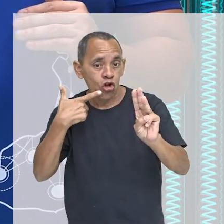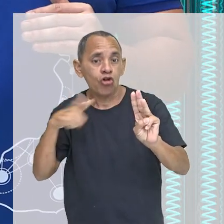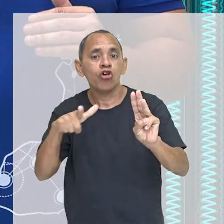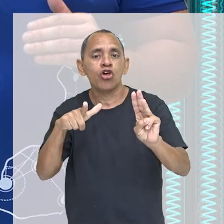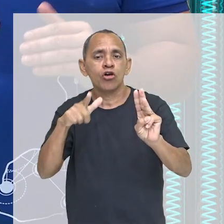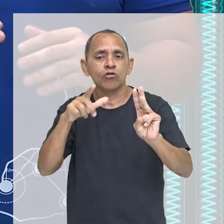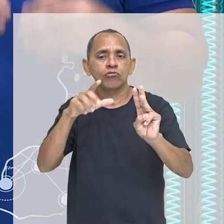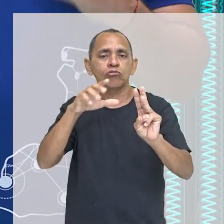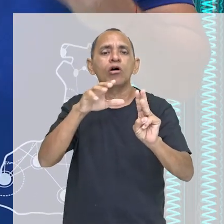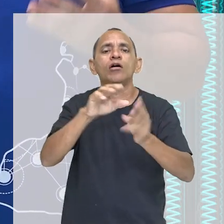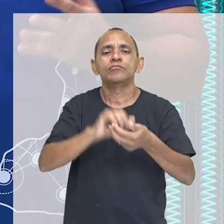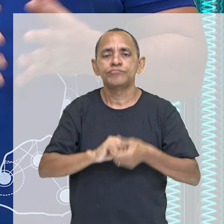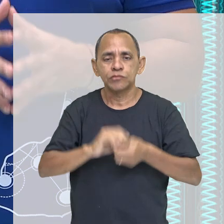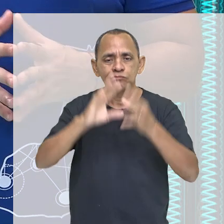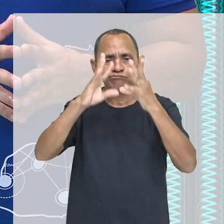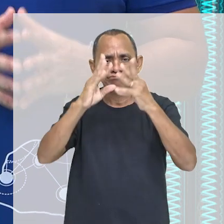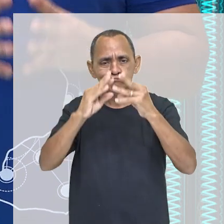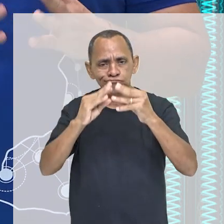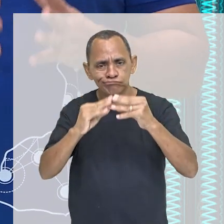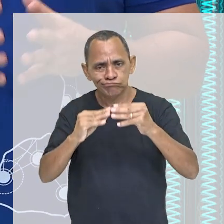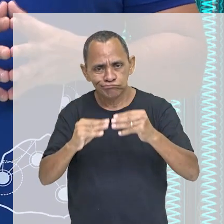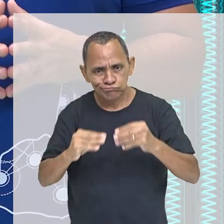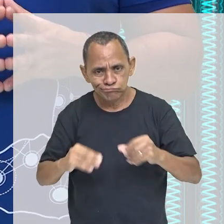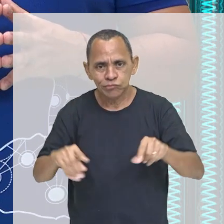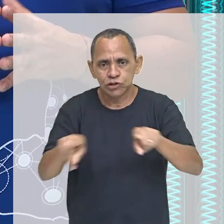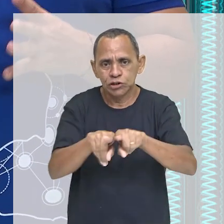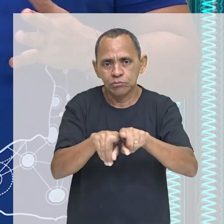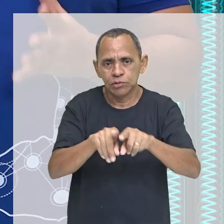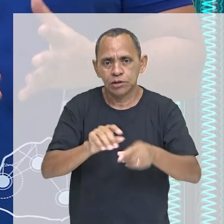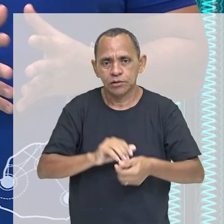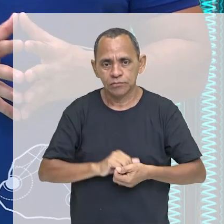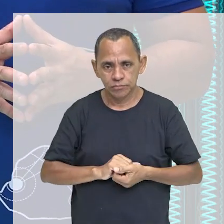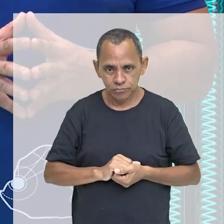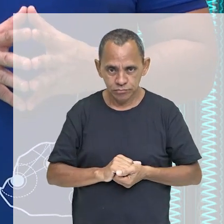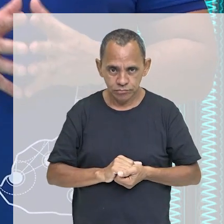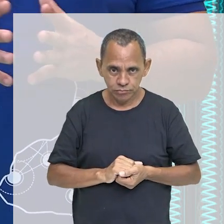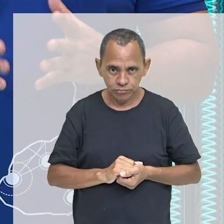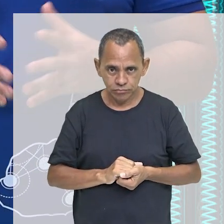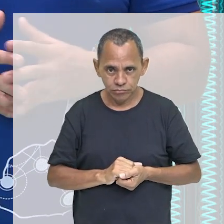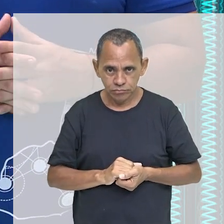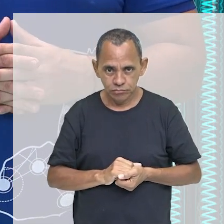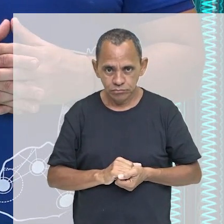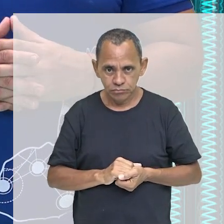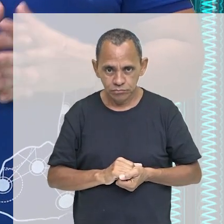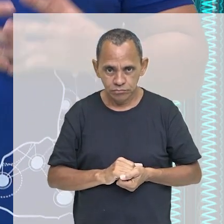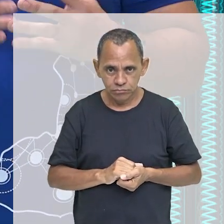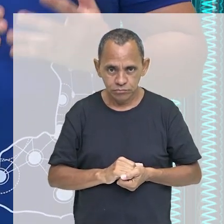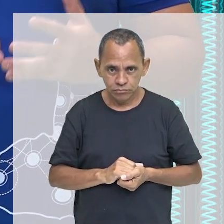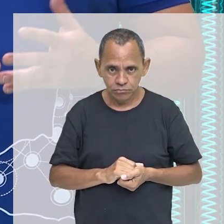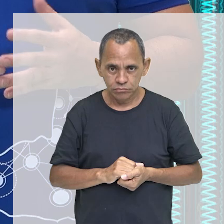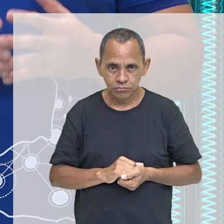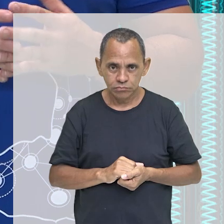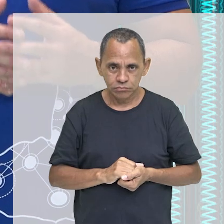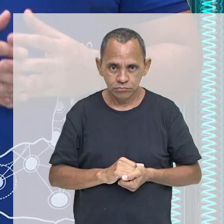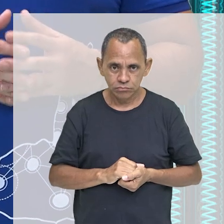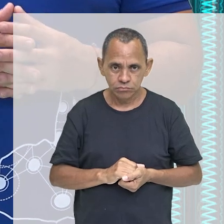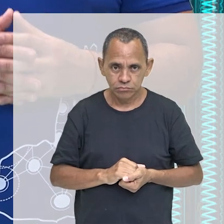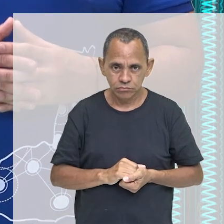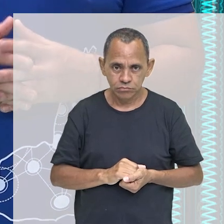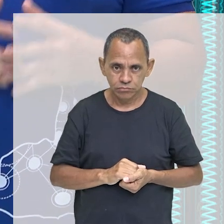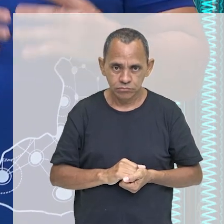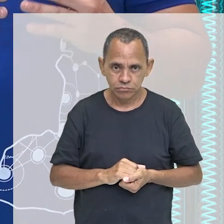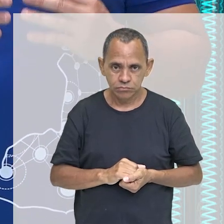decline, a decair, a perder força. Loss of traditional knowledge and cultural practices due to